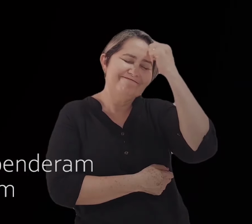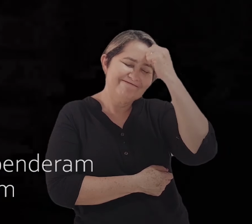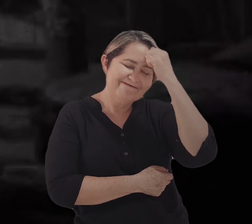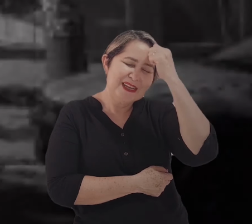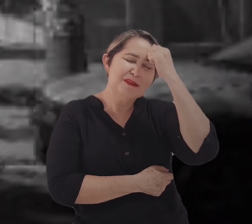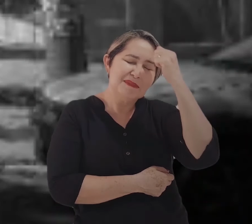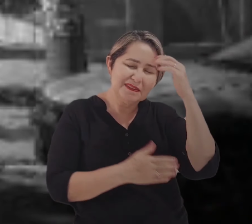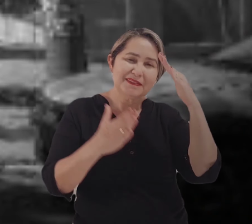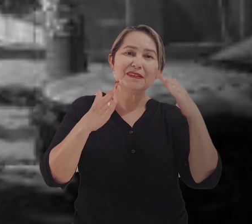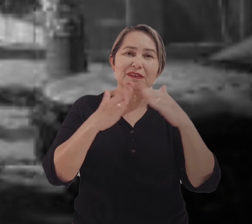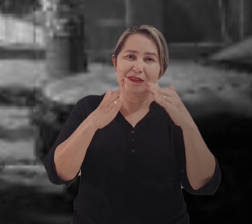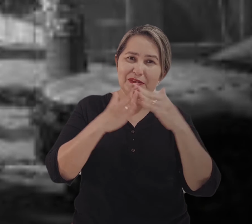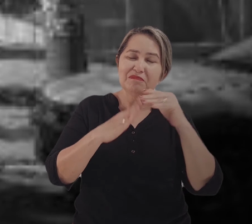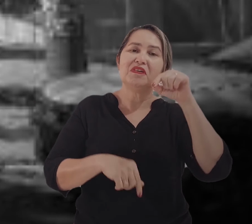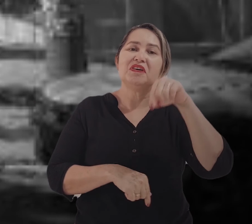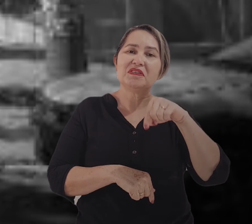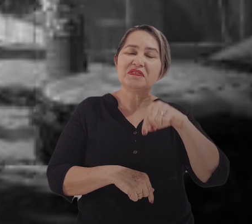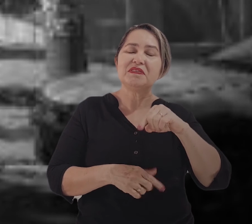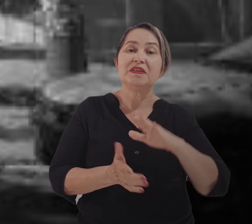arrependeram.